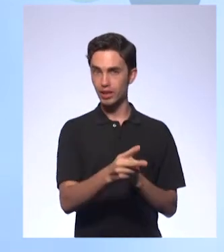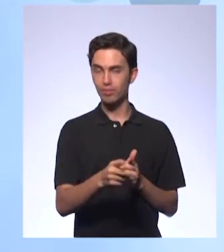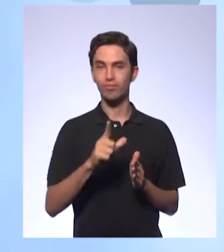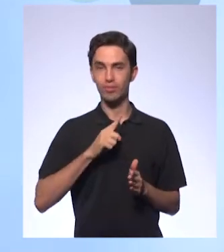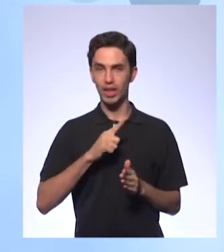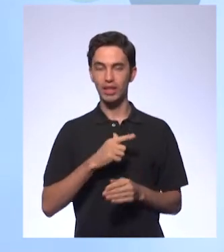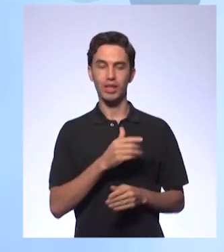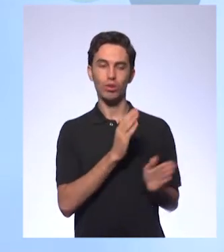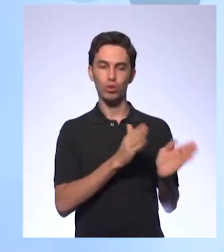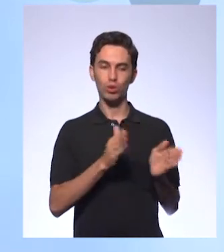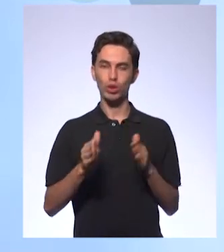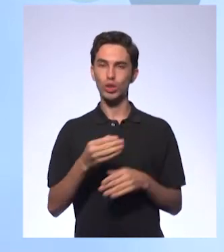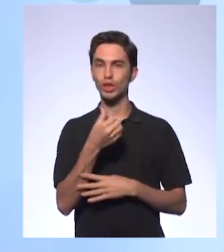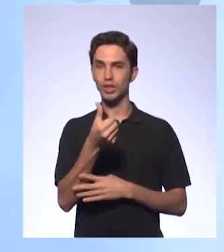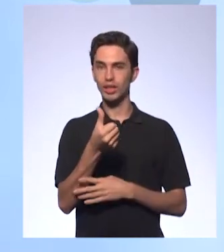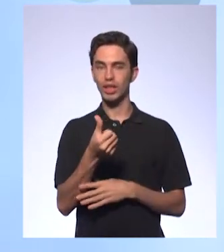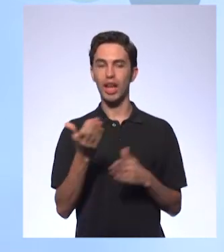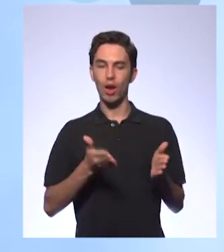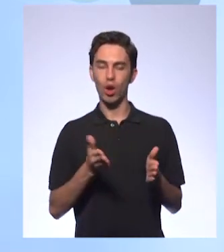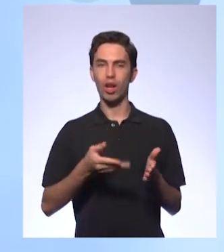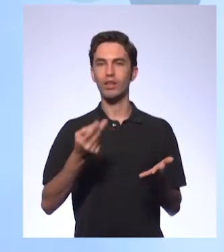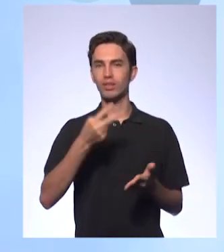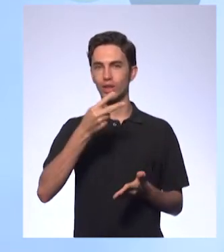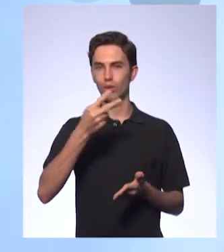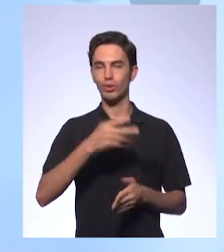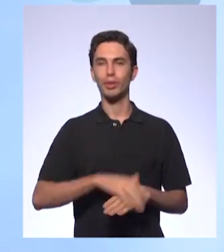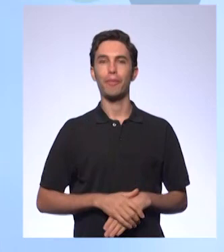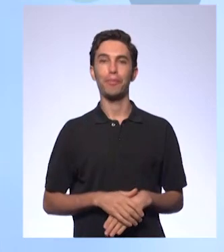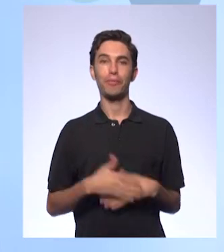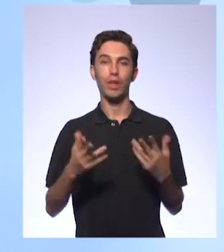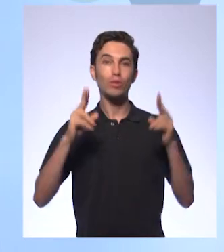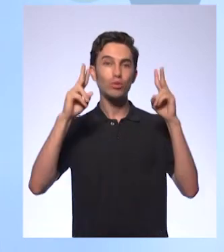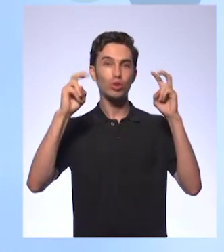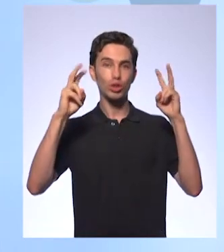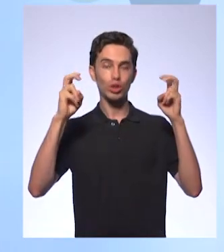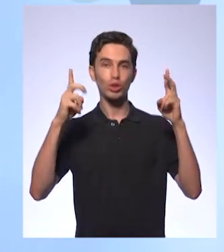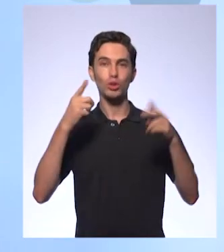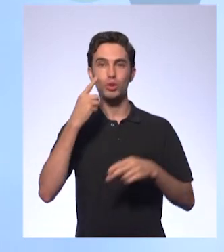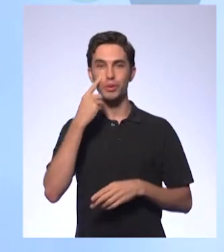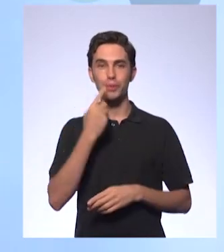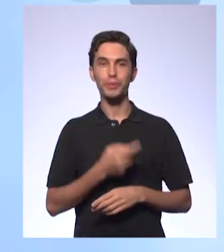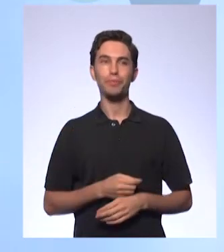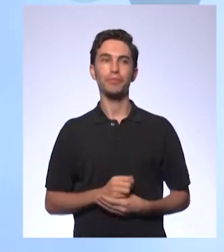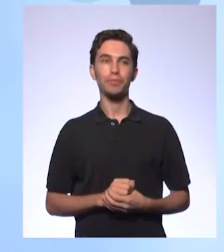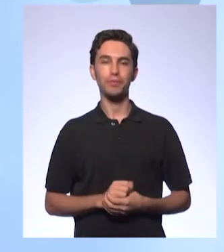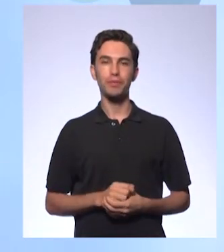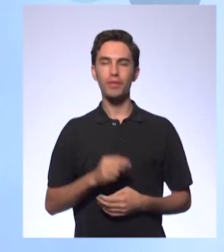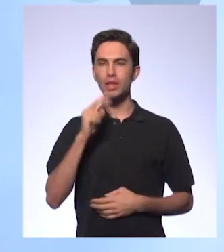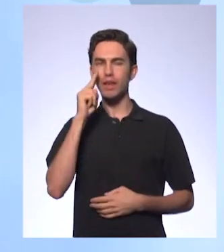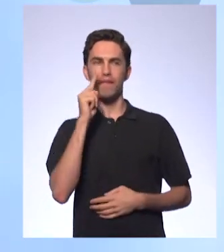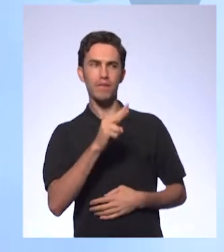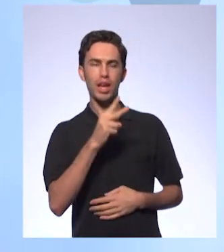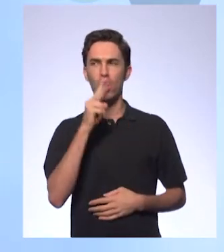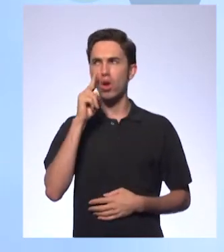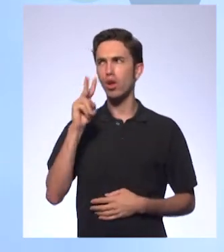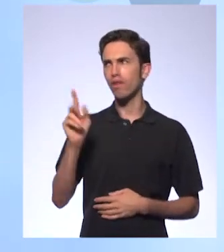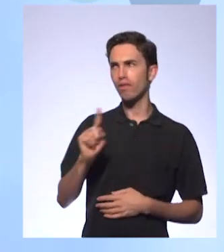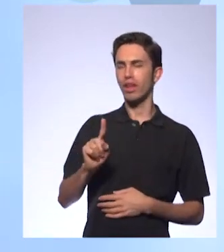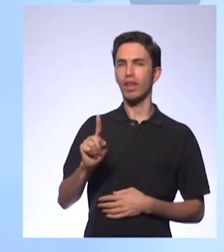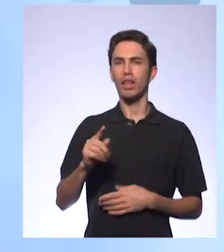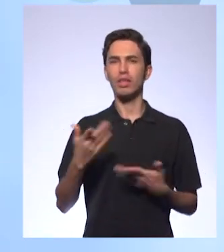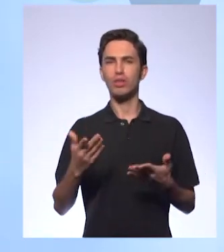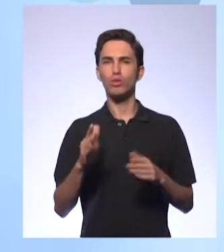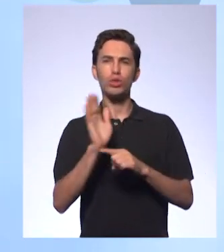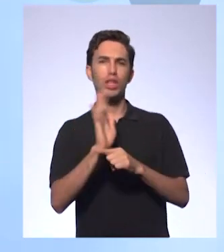de 6 aulas, tá? Então, vamos lá já ao título da nossa aula. Ver ou não ver? O cinema é